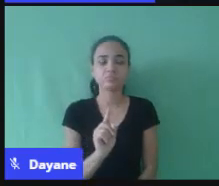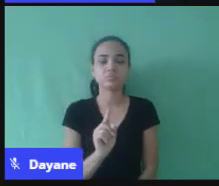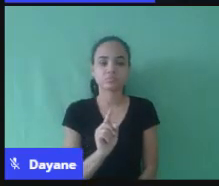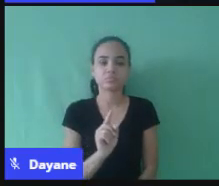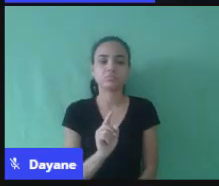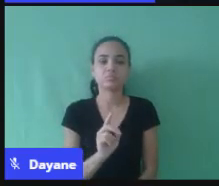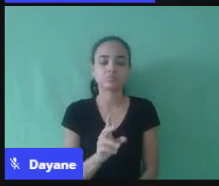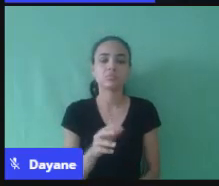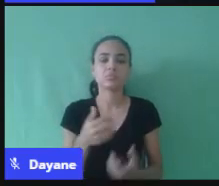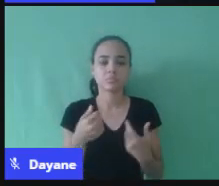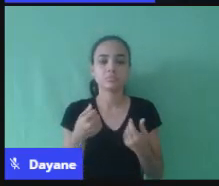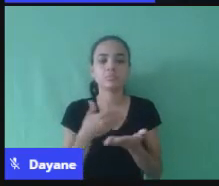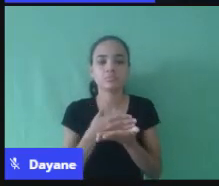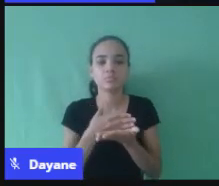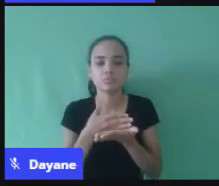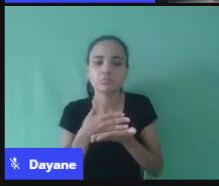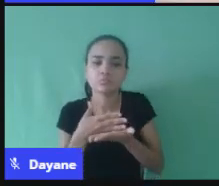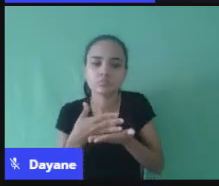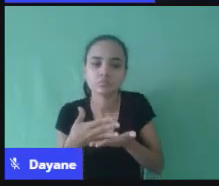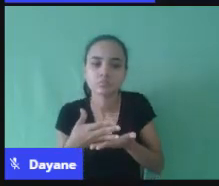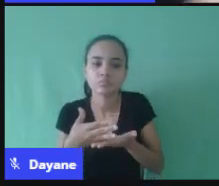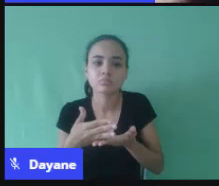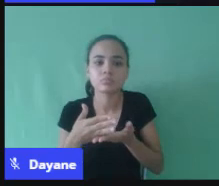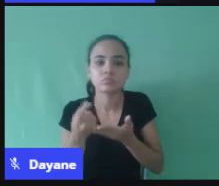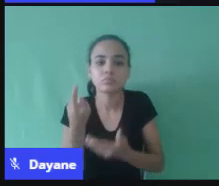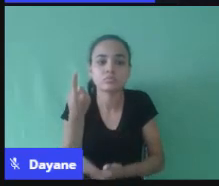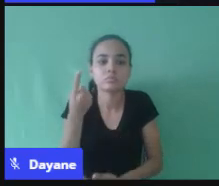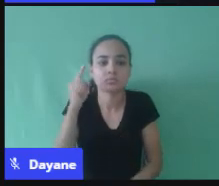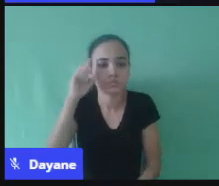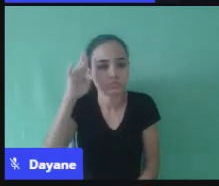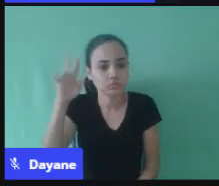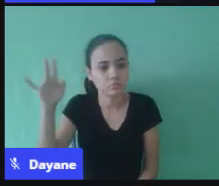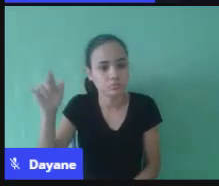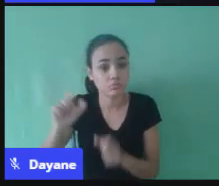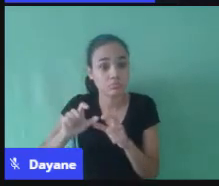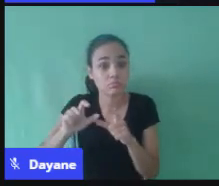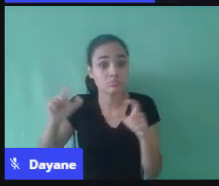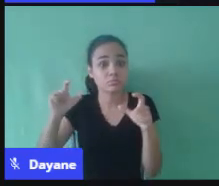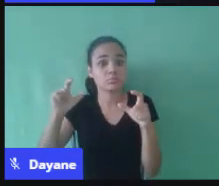de uma reflexão maior, que é do ensino híbrido em